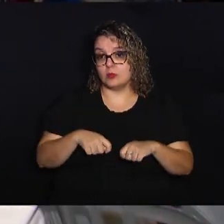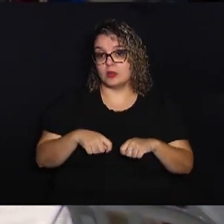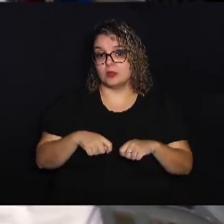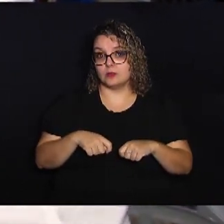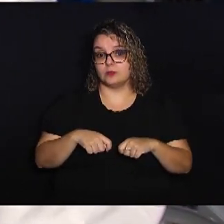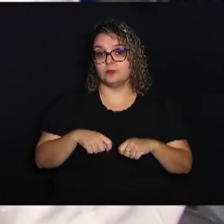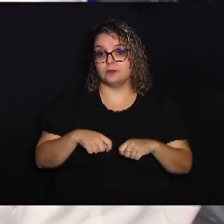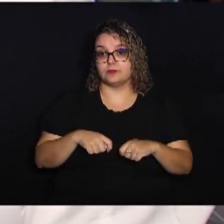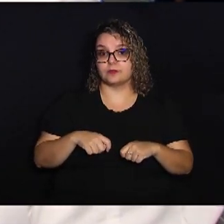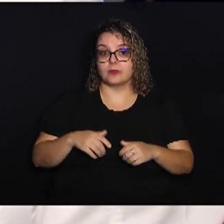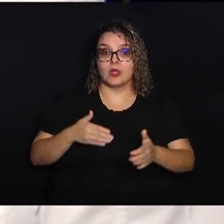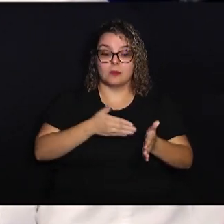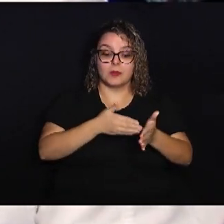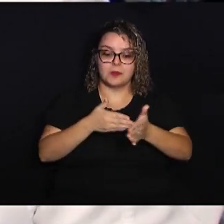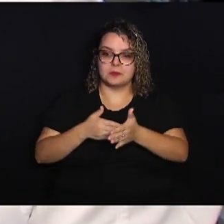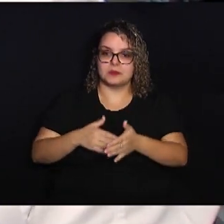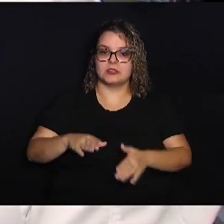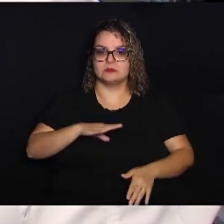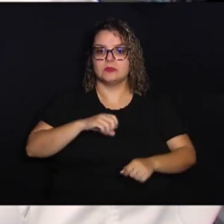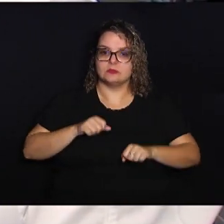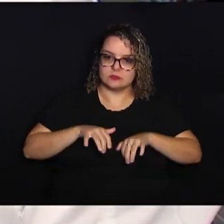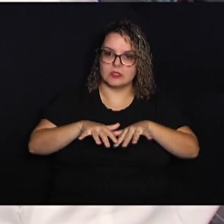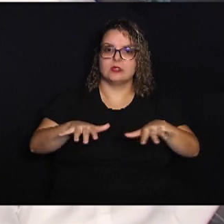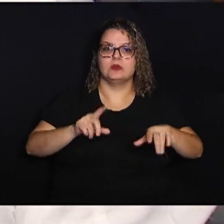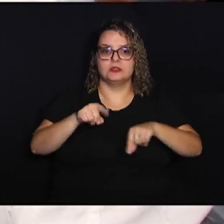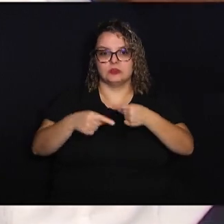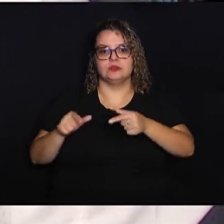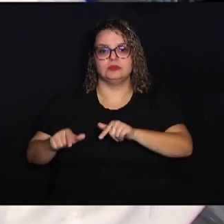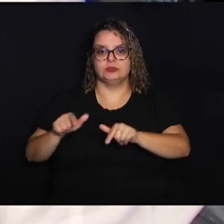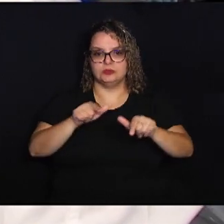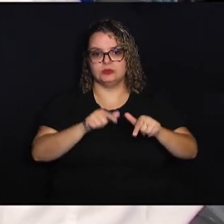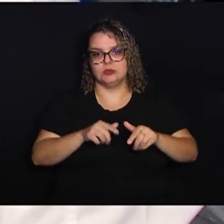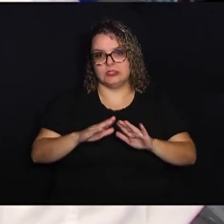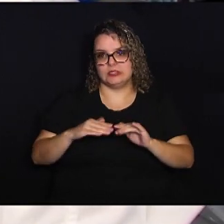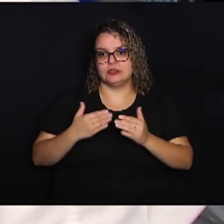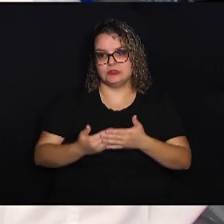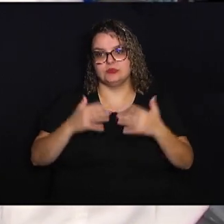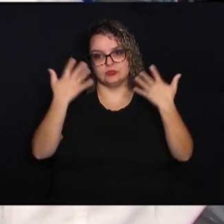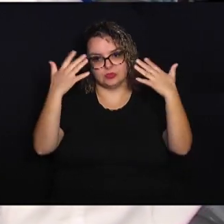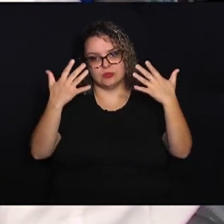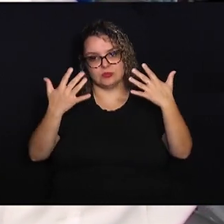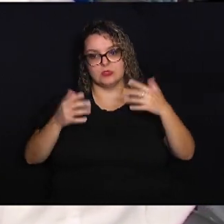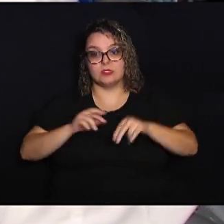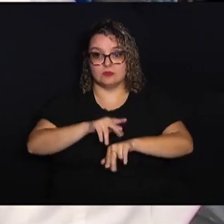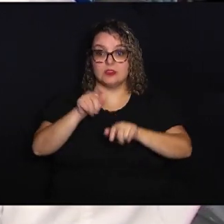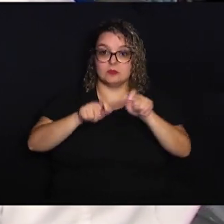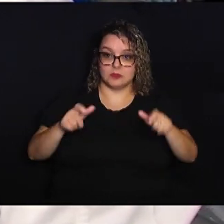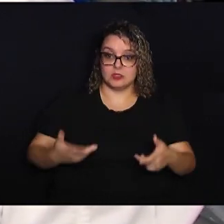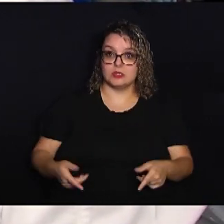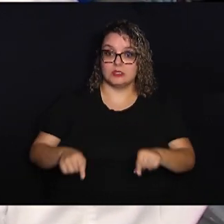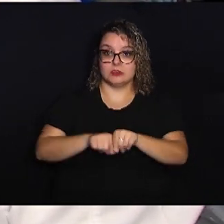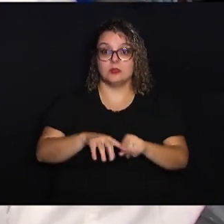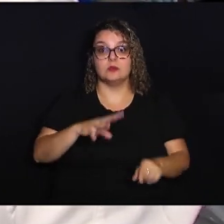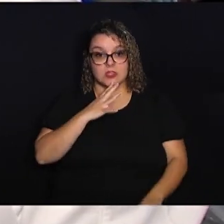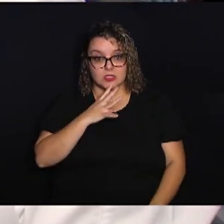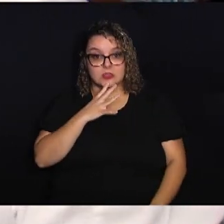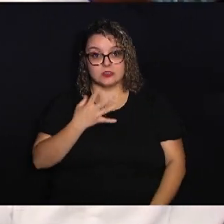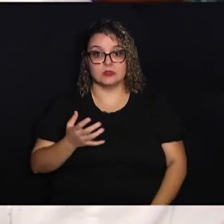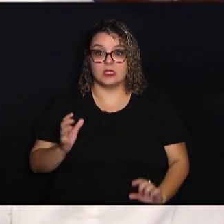graças aos ensinamentos do ProERD. Eu acredito que é para incentivá-los, né, a ter uma educação melhor, a não